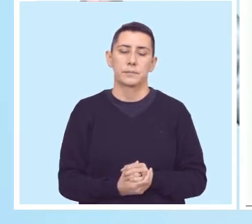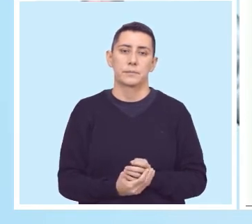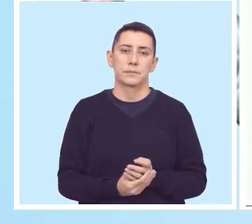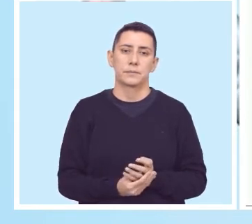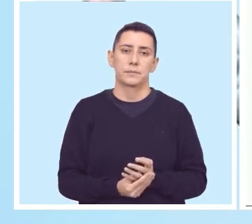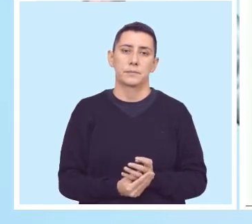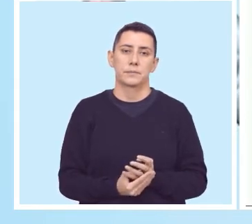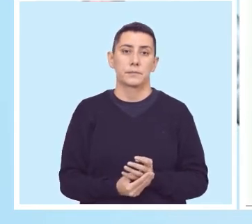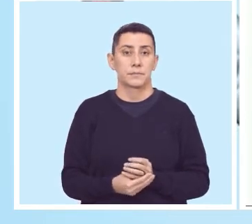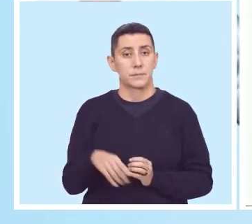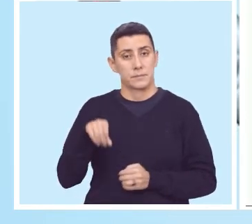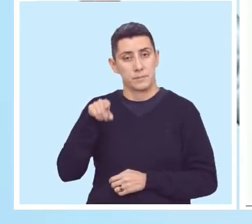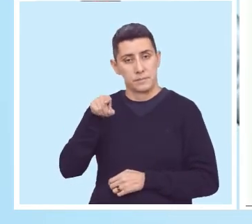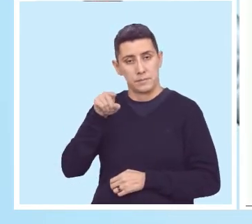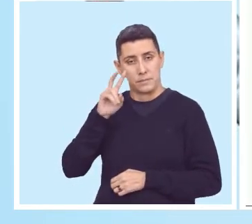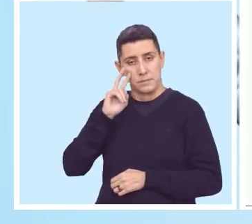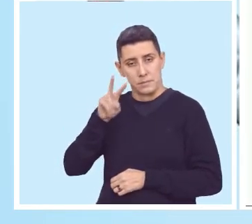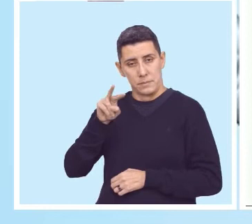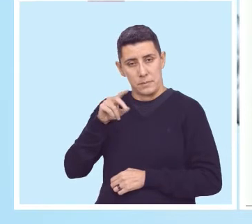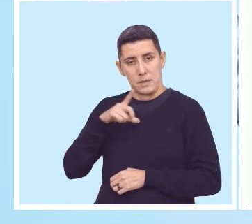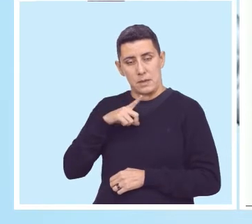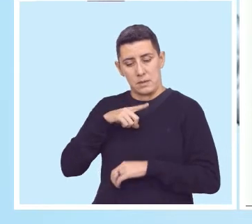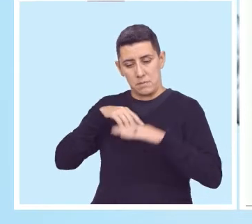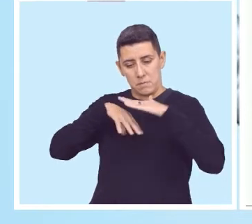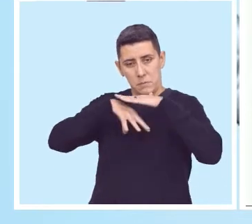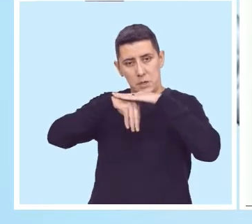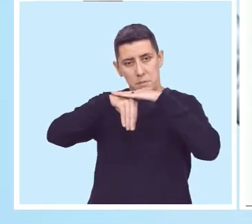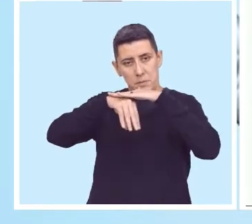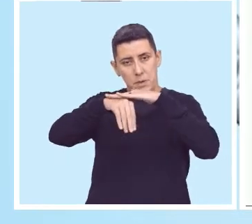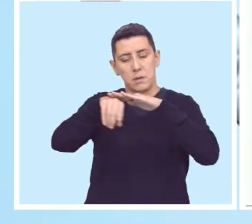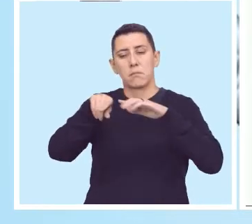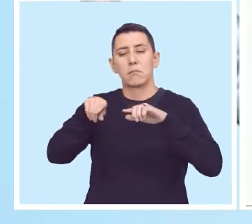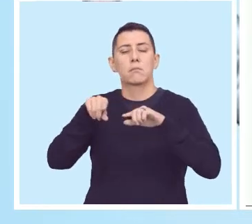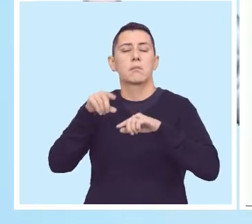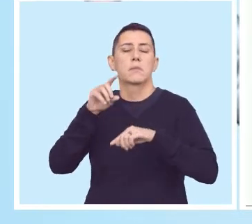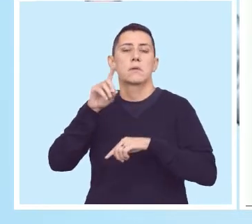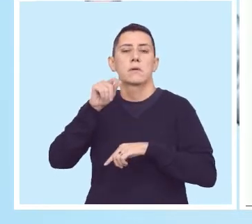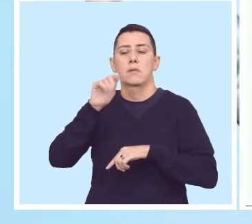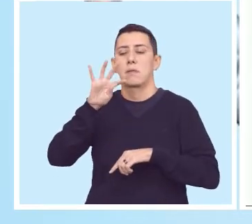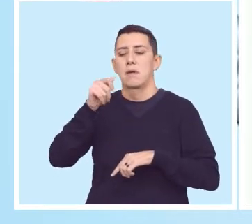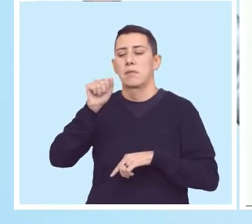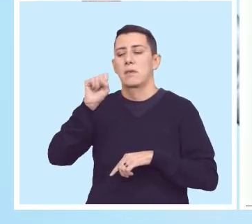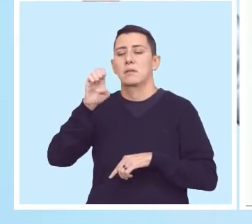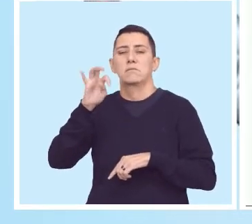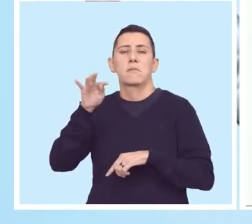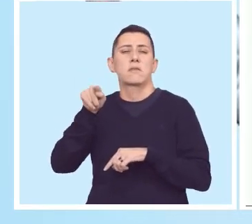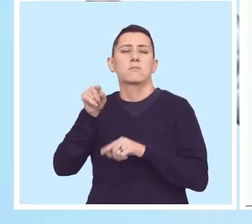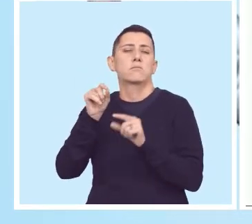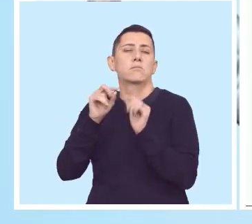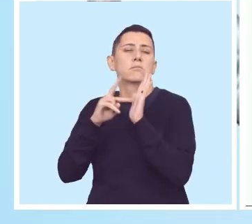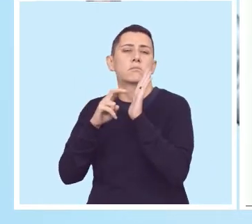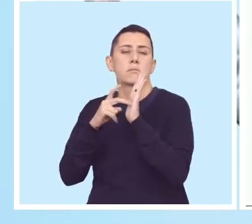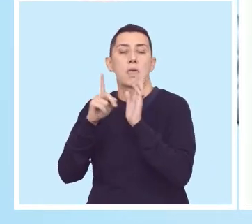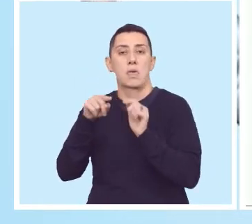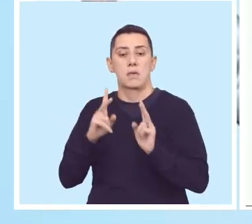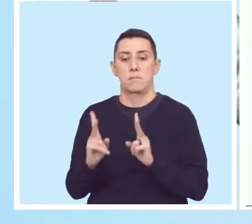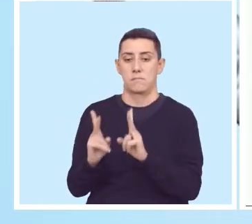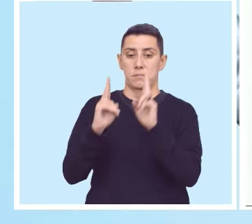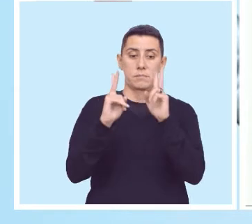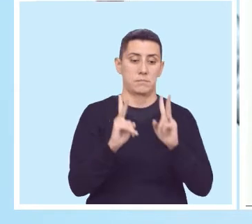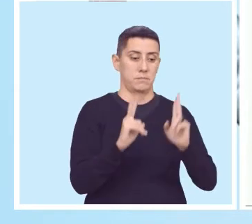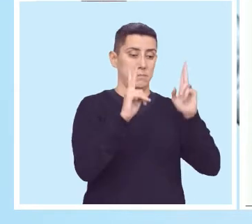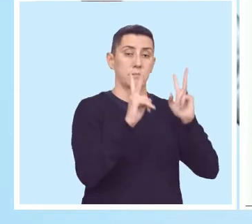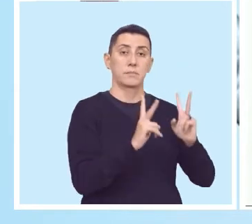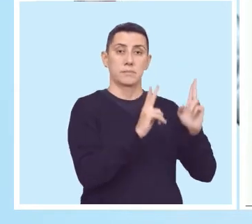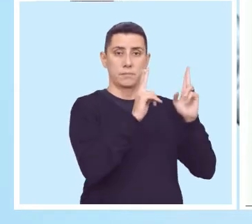O dataset de imagens que foi utilizado, ele basicamente é composto por recortes. Esses recortes, eles possuem uma